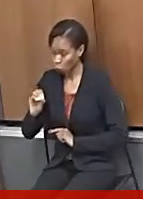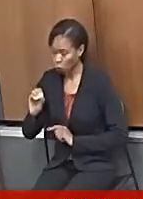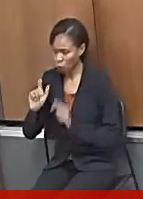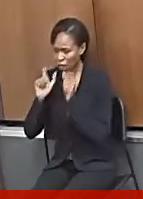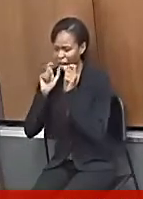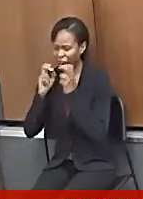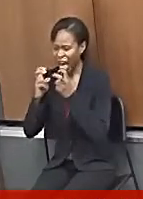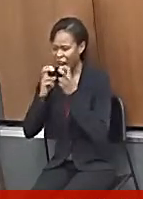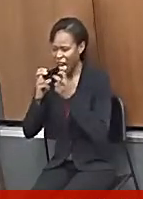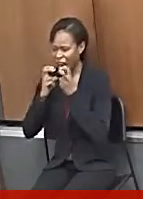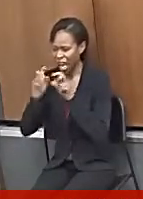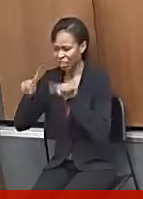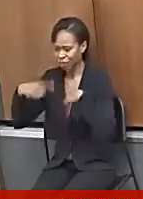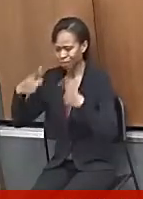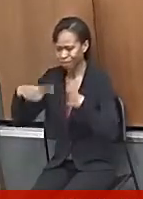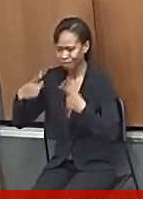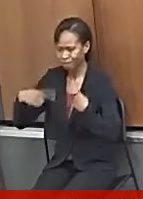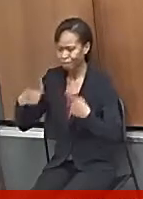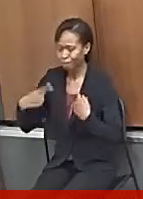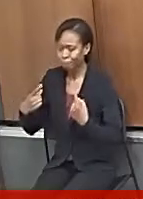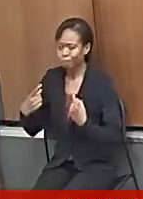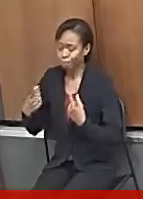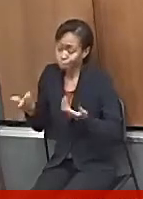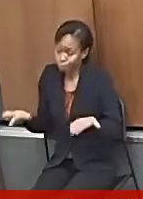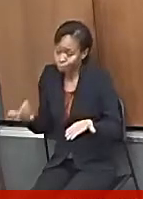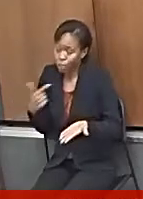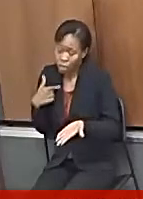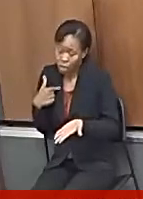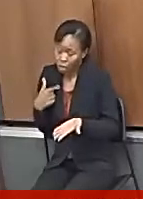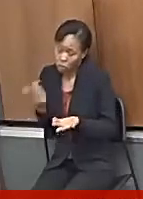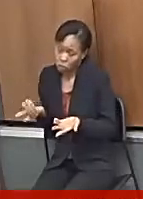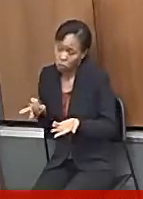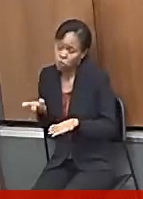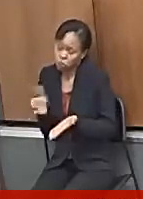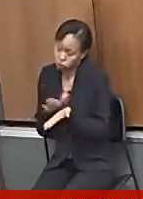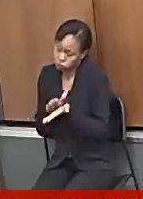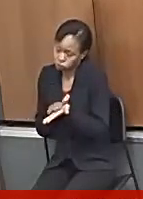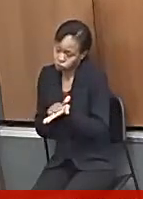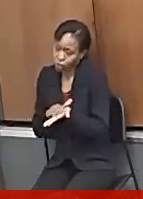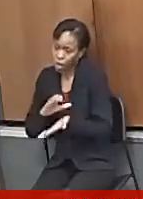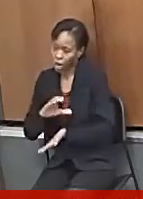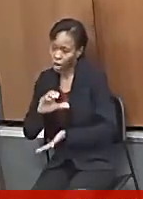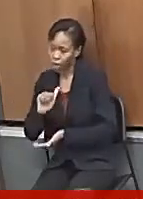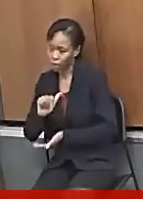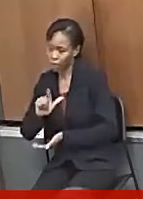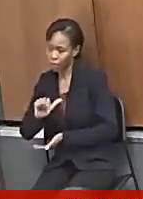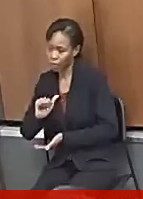vida eu quero retribuir las com a salva de palmas ao calasan